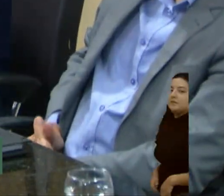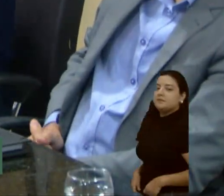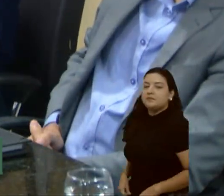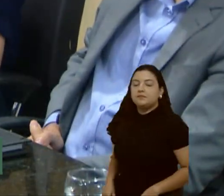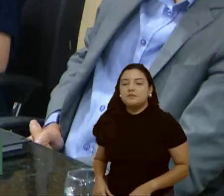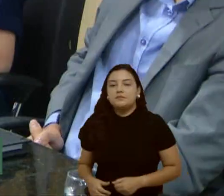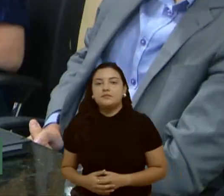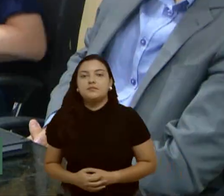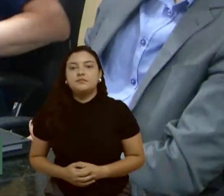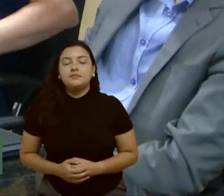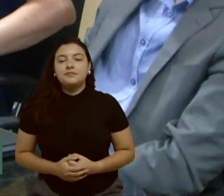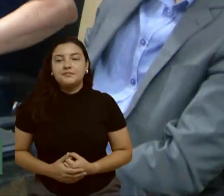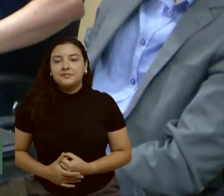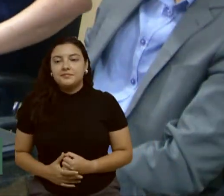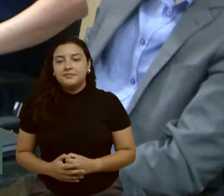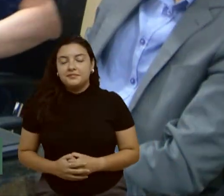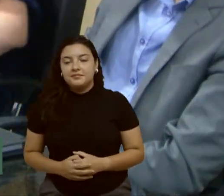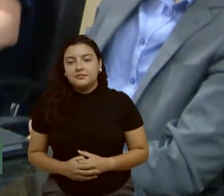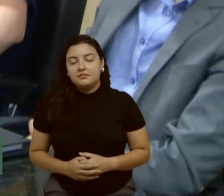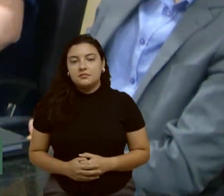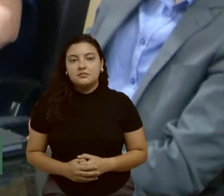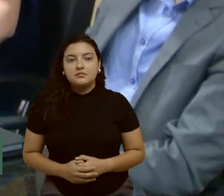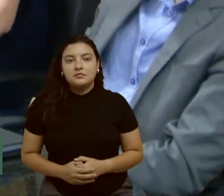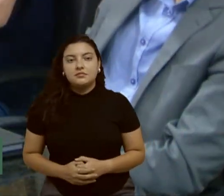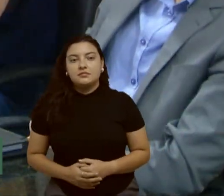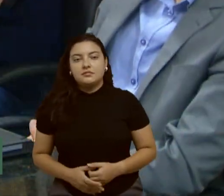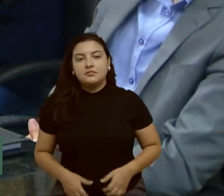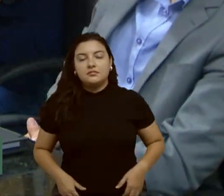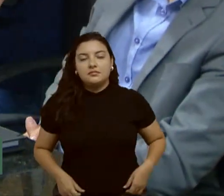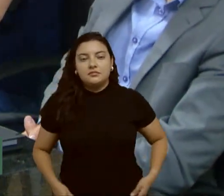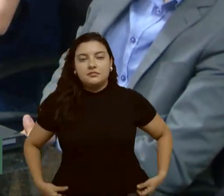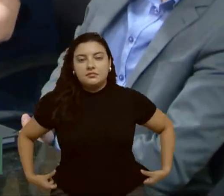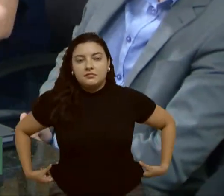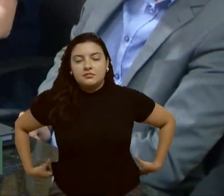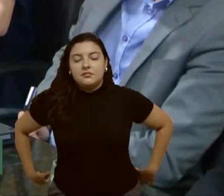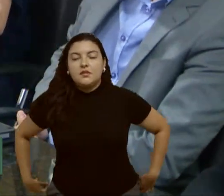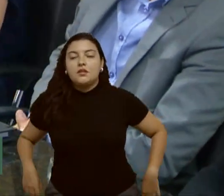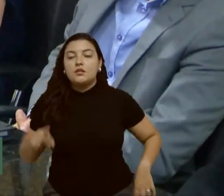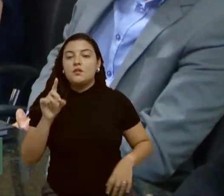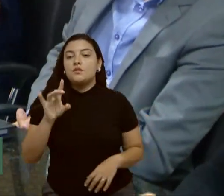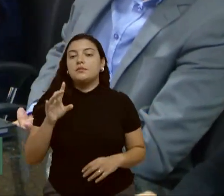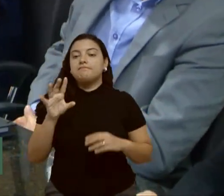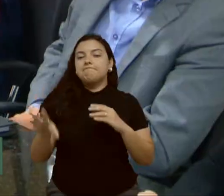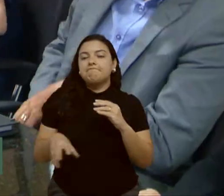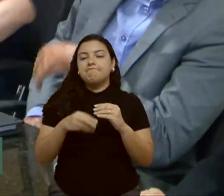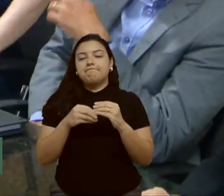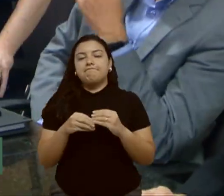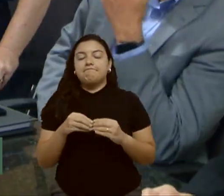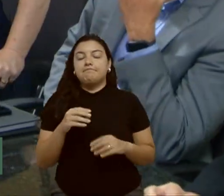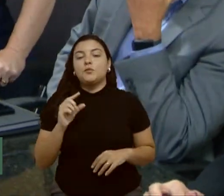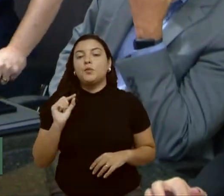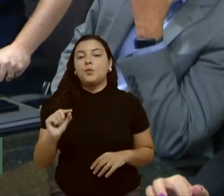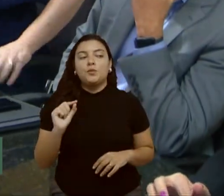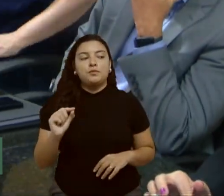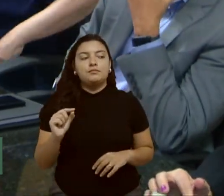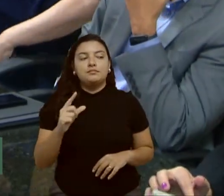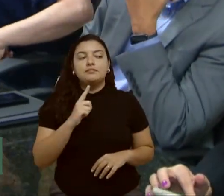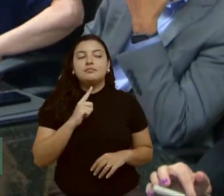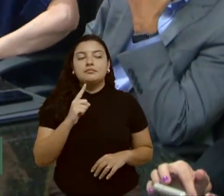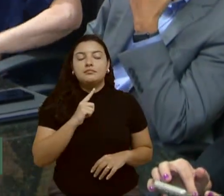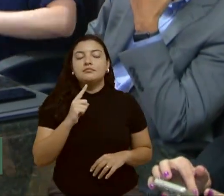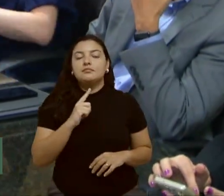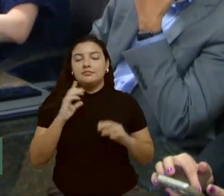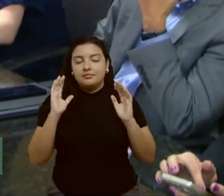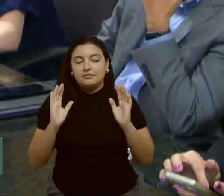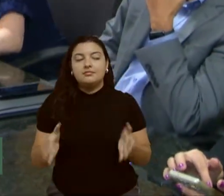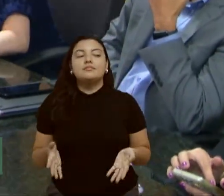assim. Respondido? Por favor. Aqui, vereador. Só para complementar, tá. Elias, o PROCON Fortaleza,